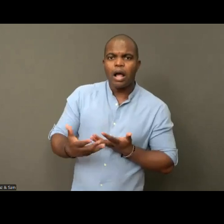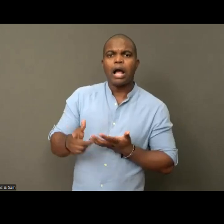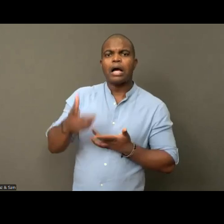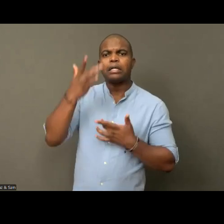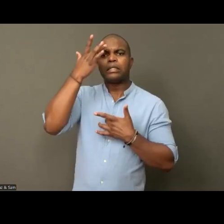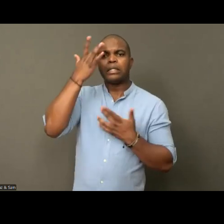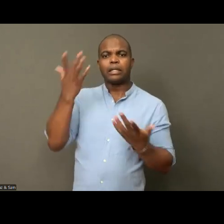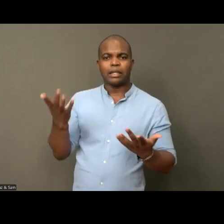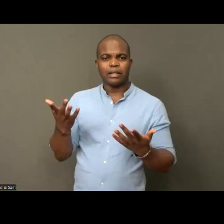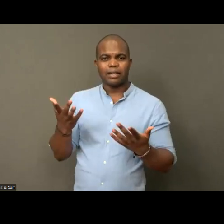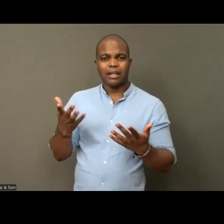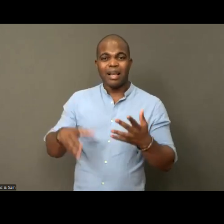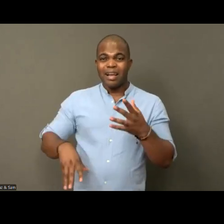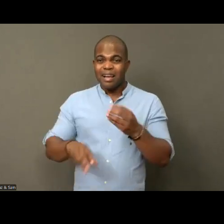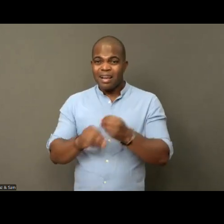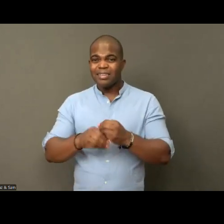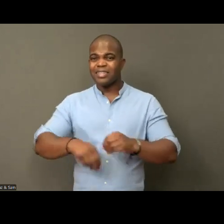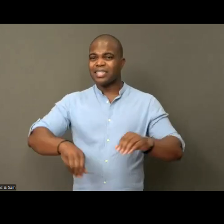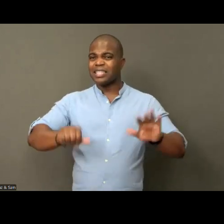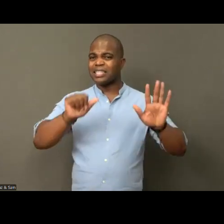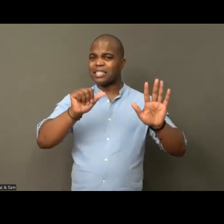entre